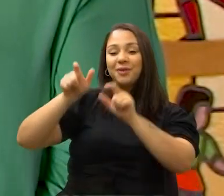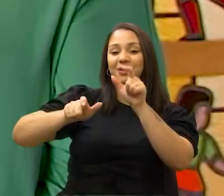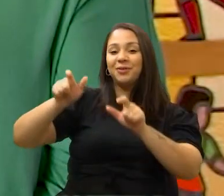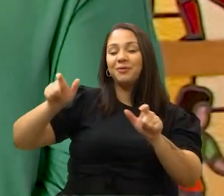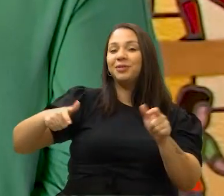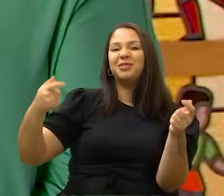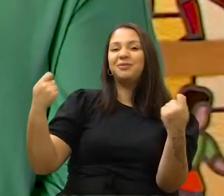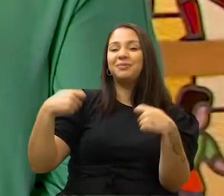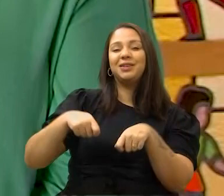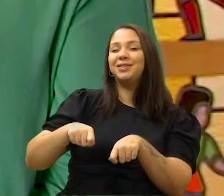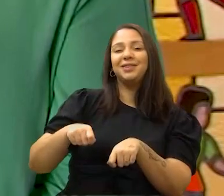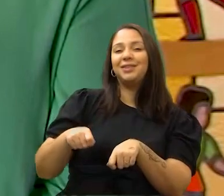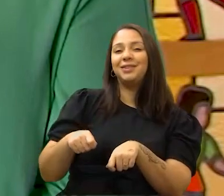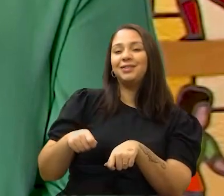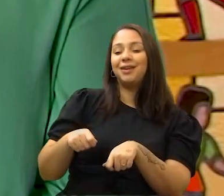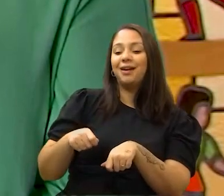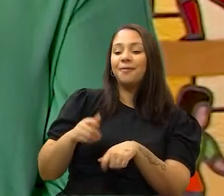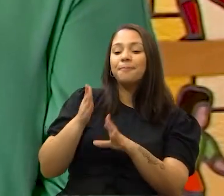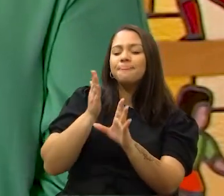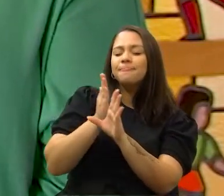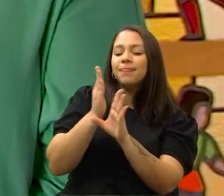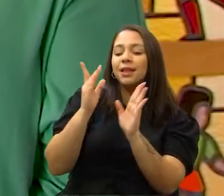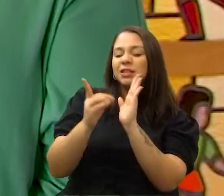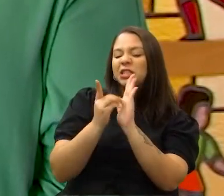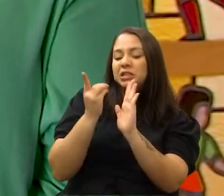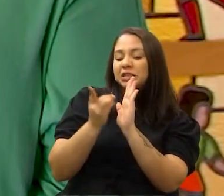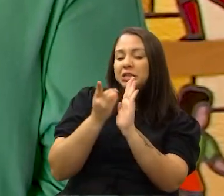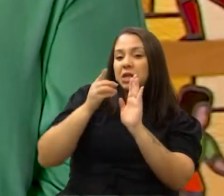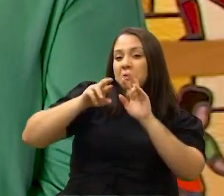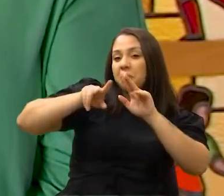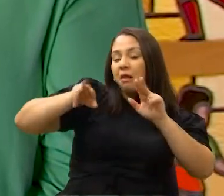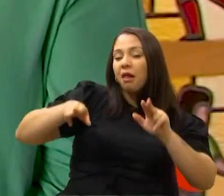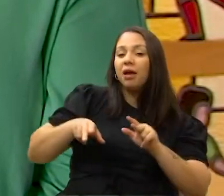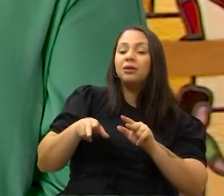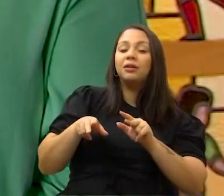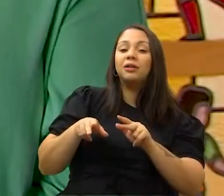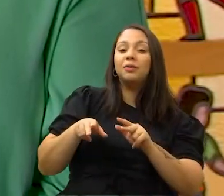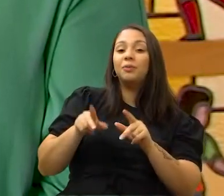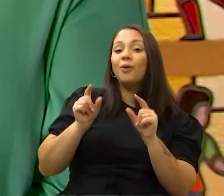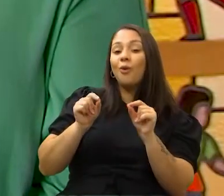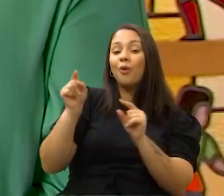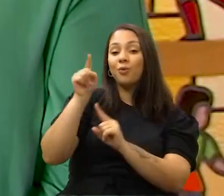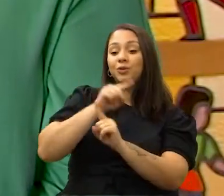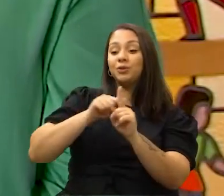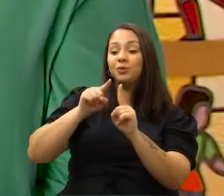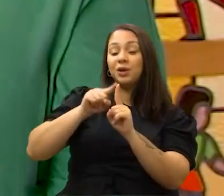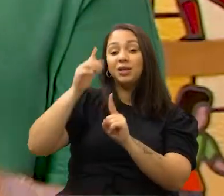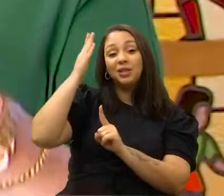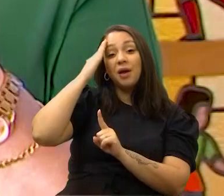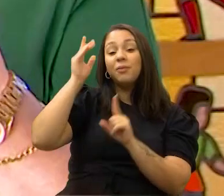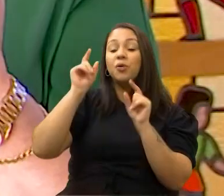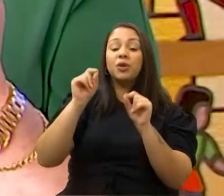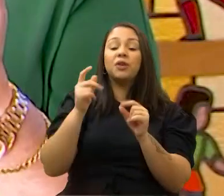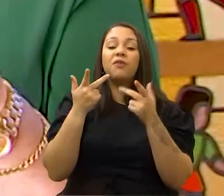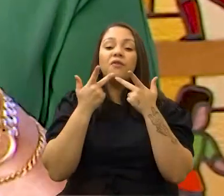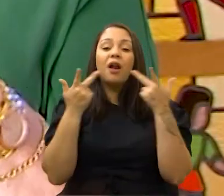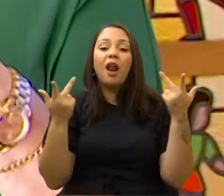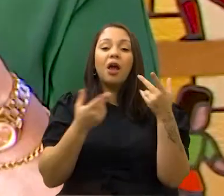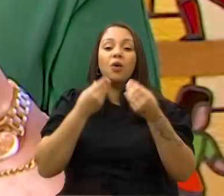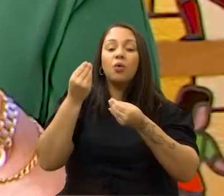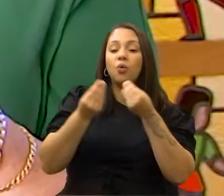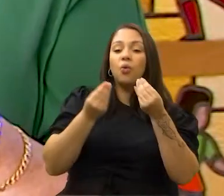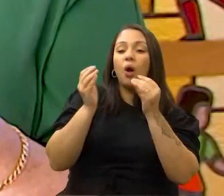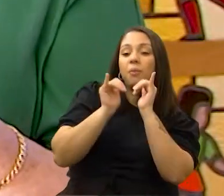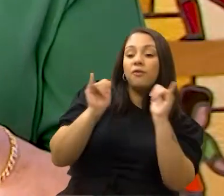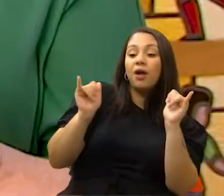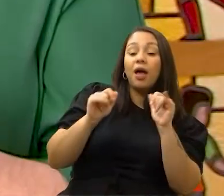que as pessoas não precisam nem consultar dicionários, etc., para saber o que vão falar e